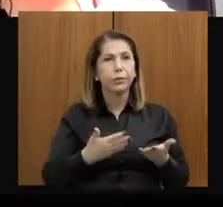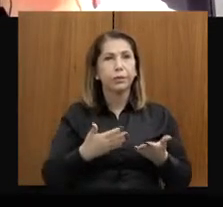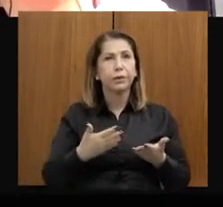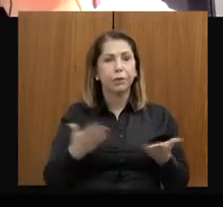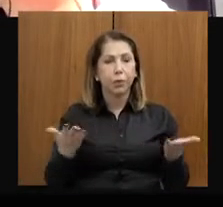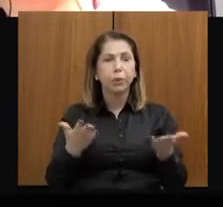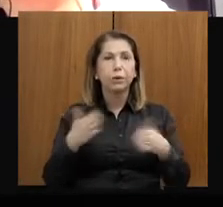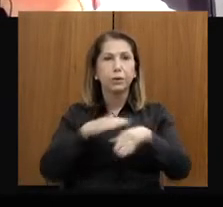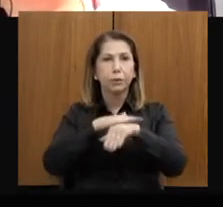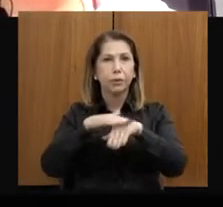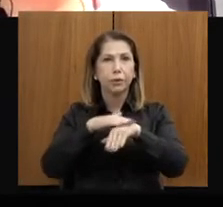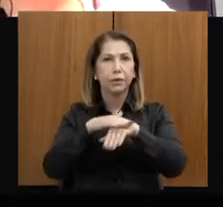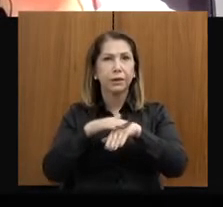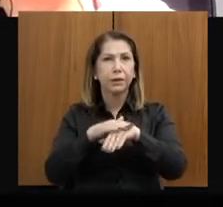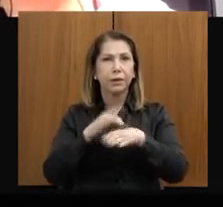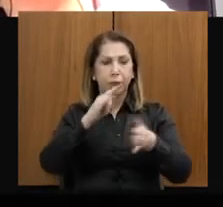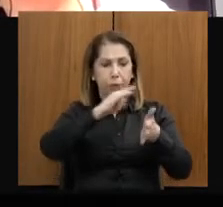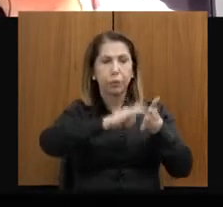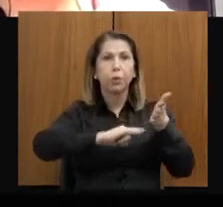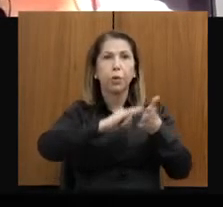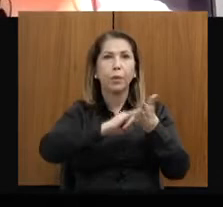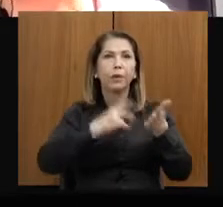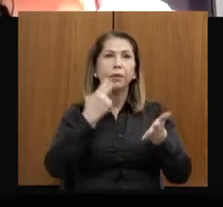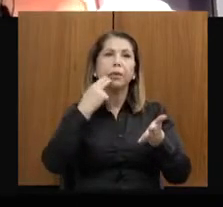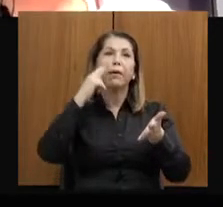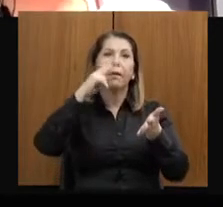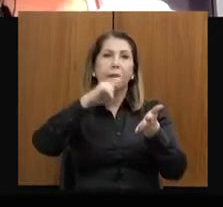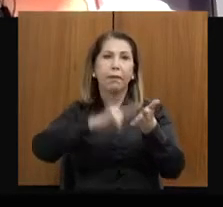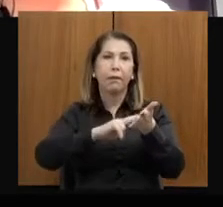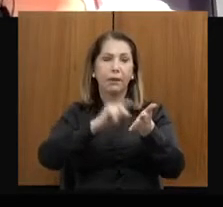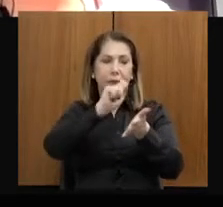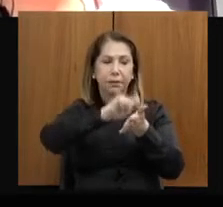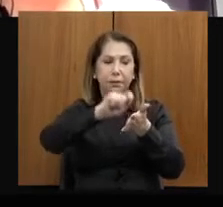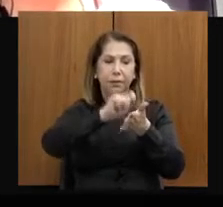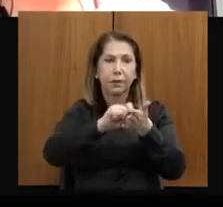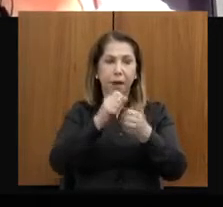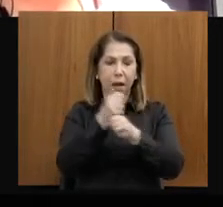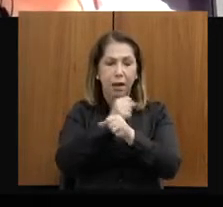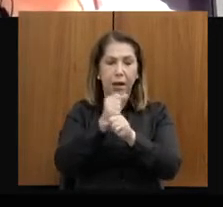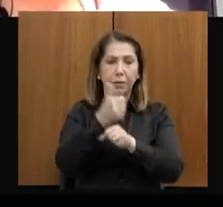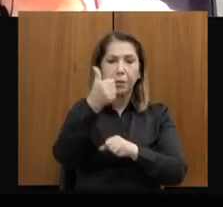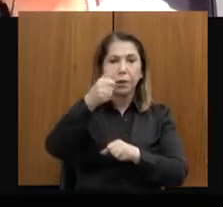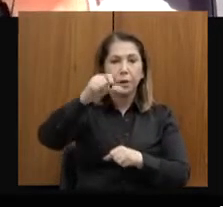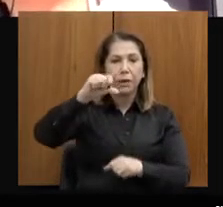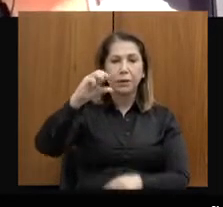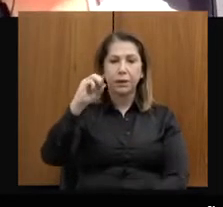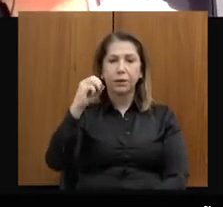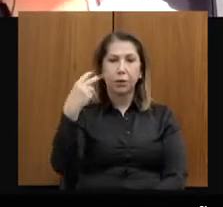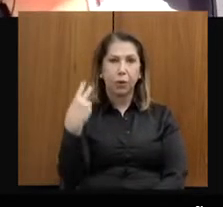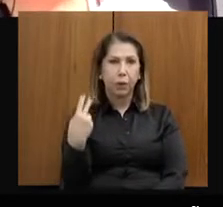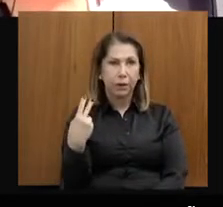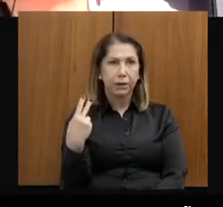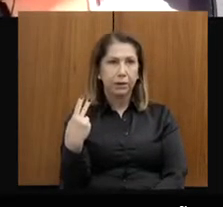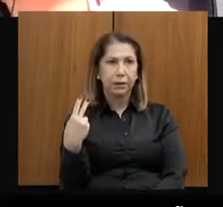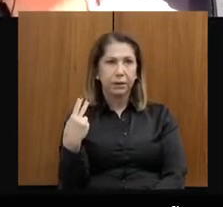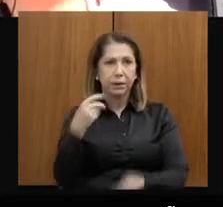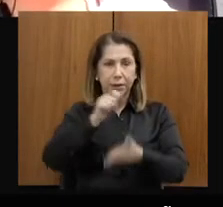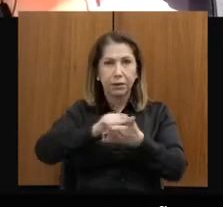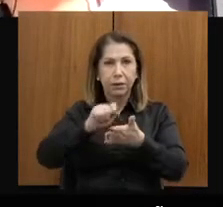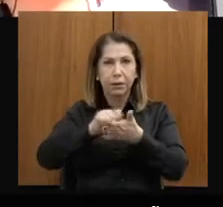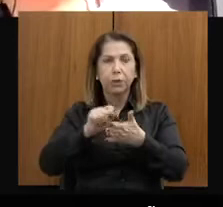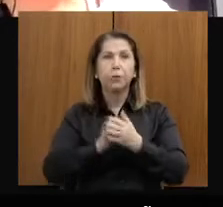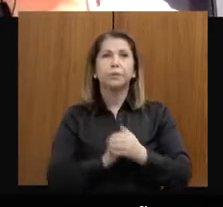nossa conversa por meio deste documento que é uma carta escrita em 1902 a a